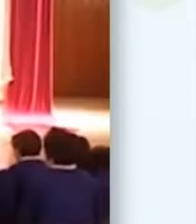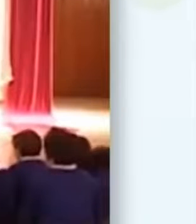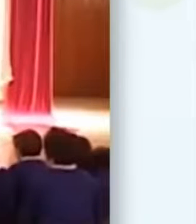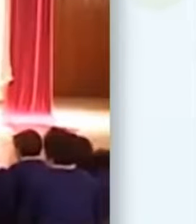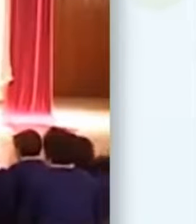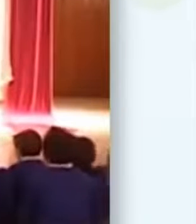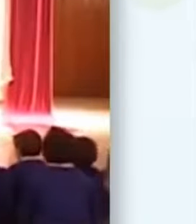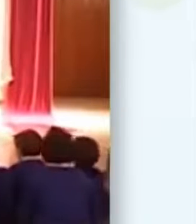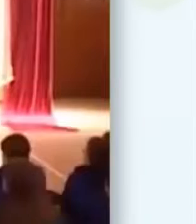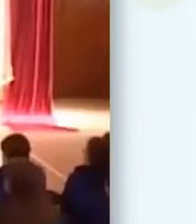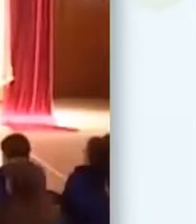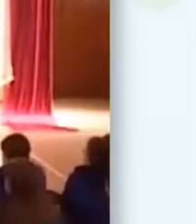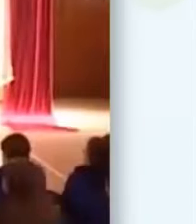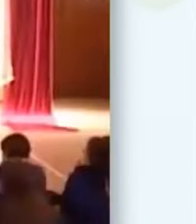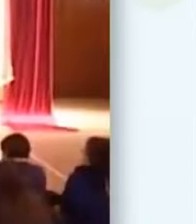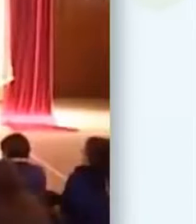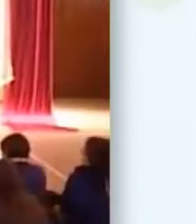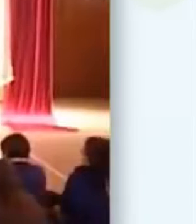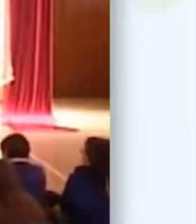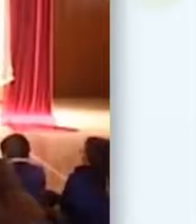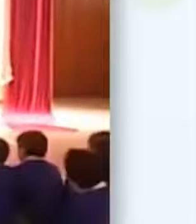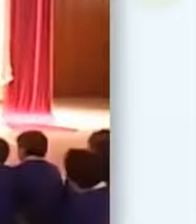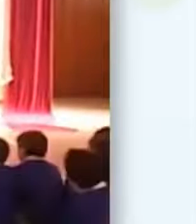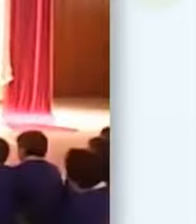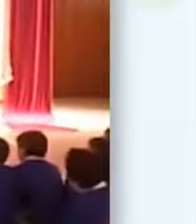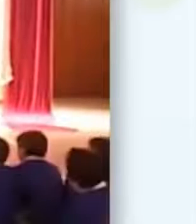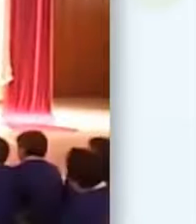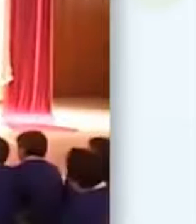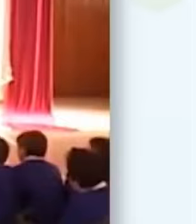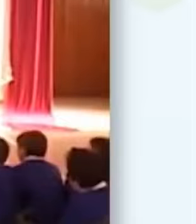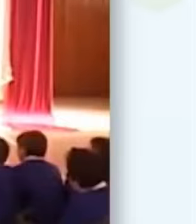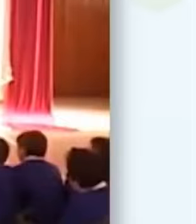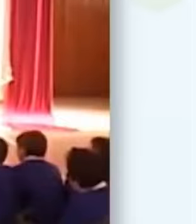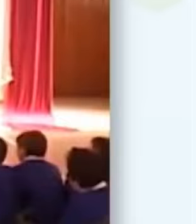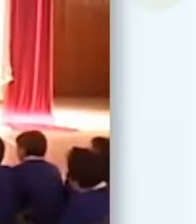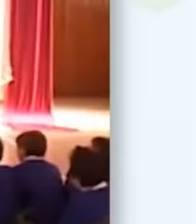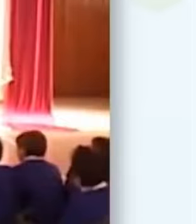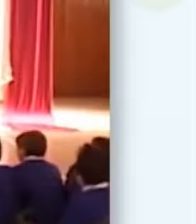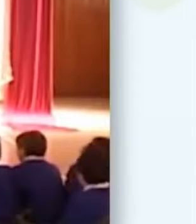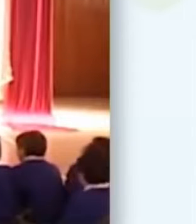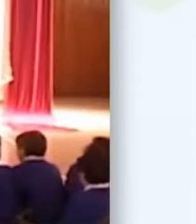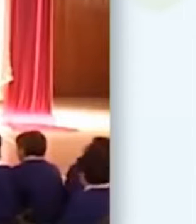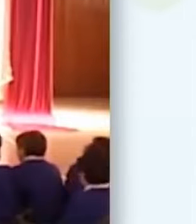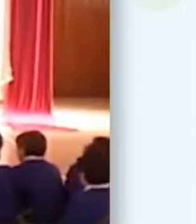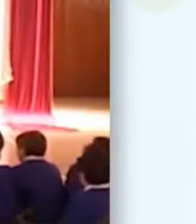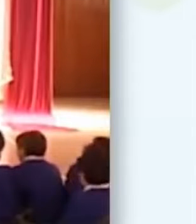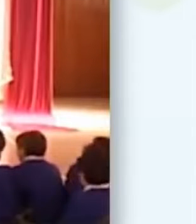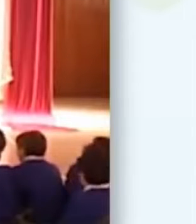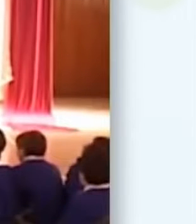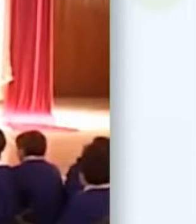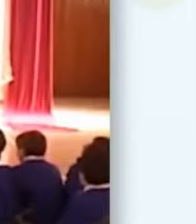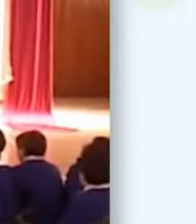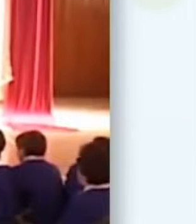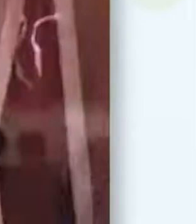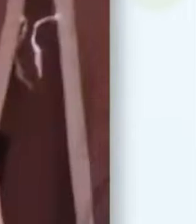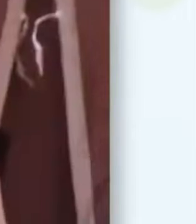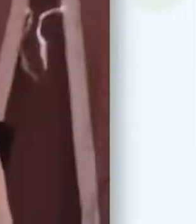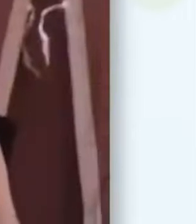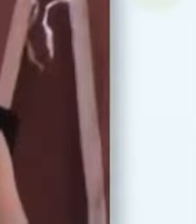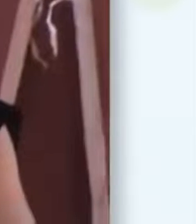Angelica innamorata, che ne sospira, che disperata, come si posa, giocare bella, ma quando scassa nostra